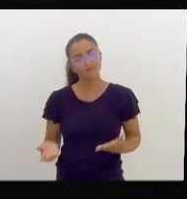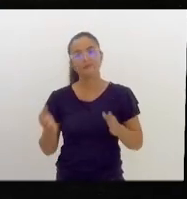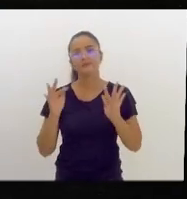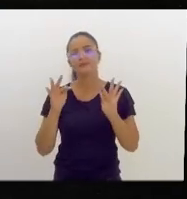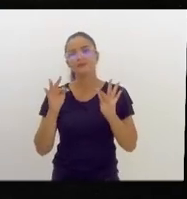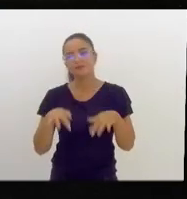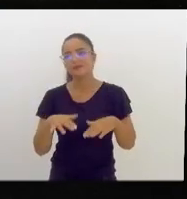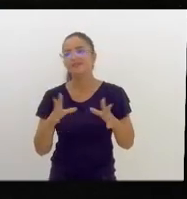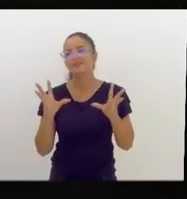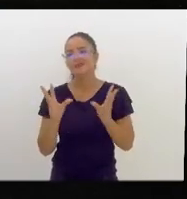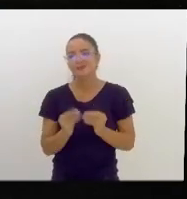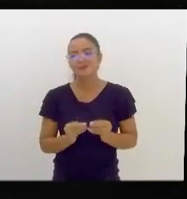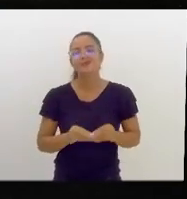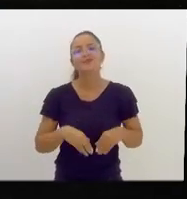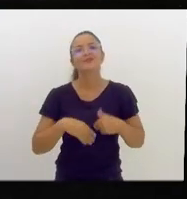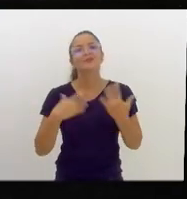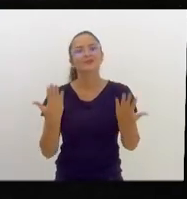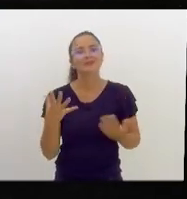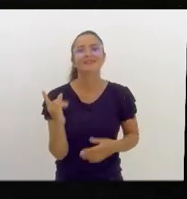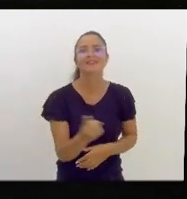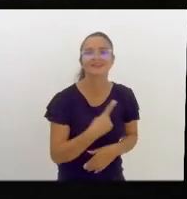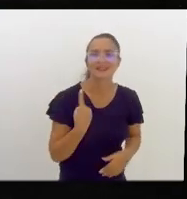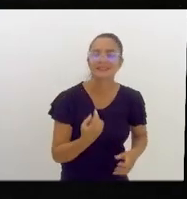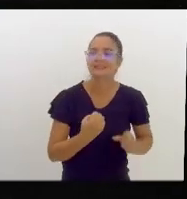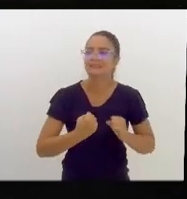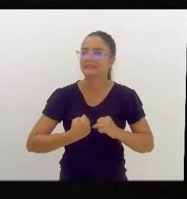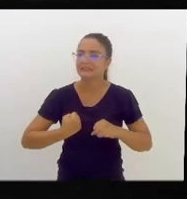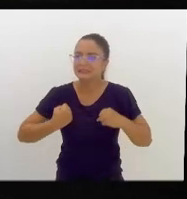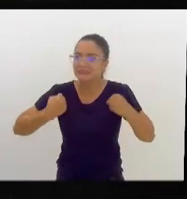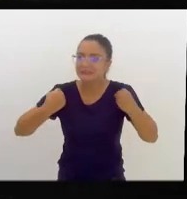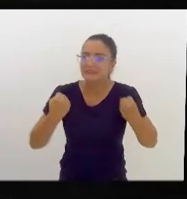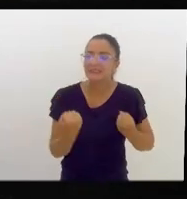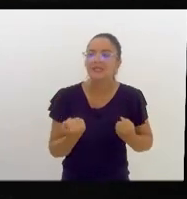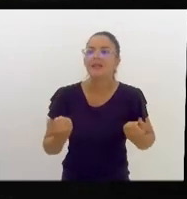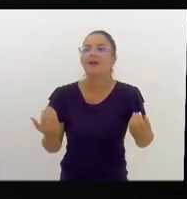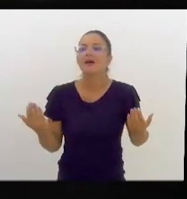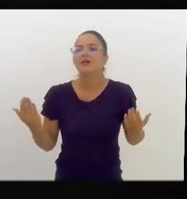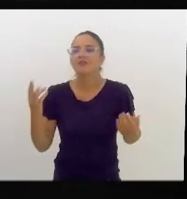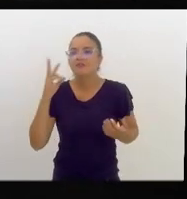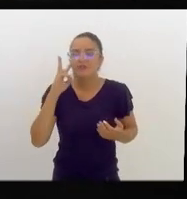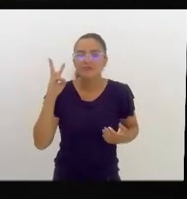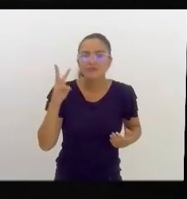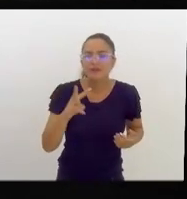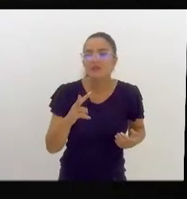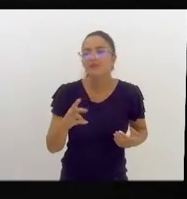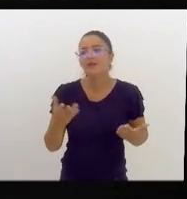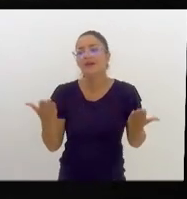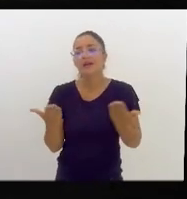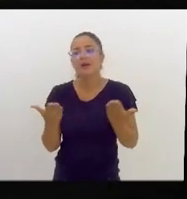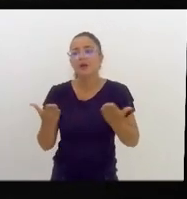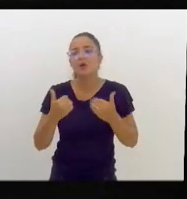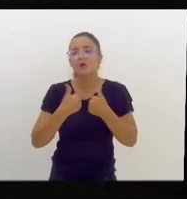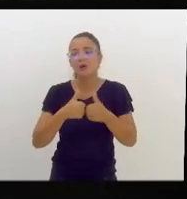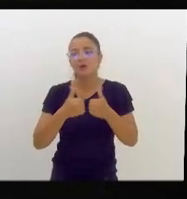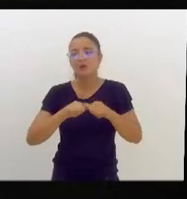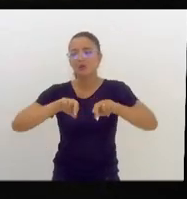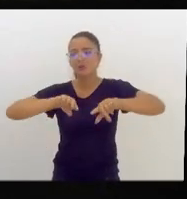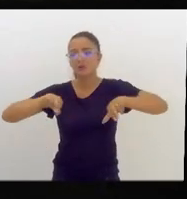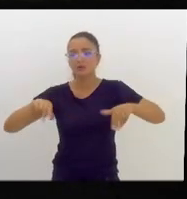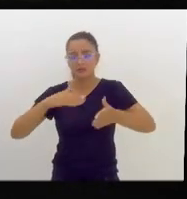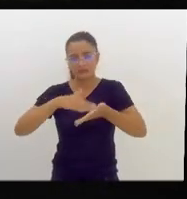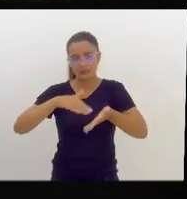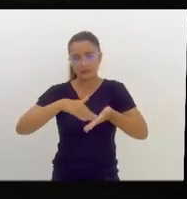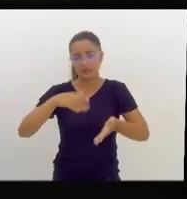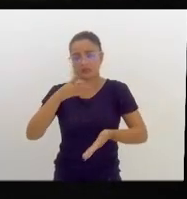todo esse nosso calvário, diria eu assim, assistir o atual secretário de Transporte dizer que